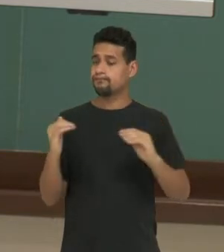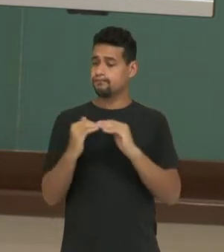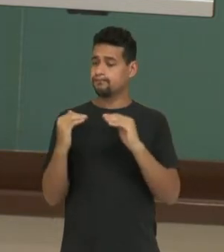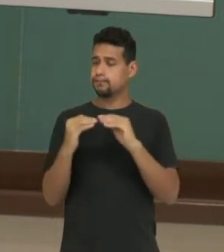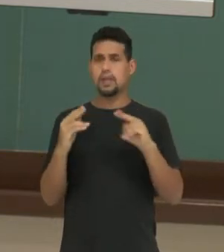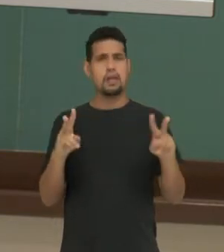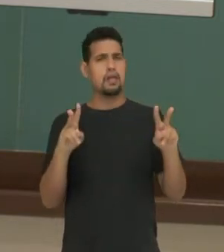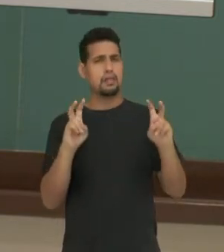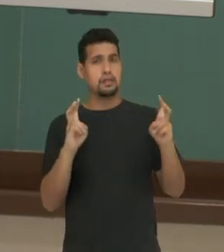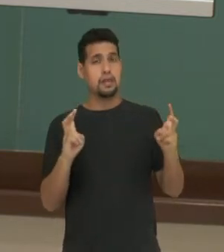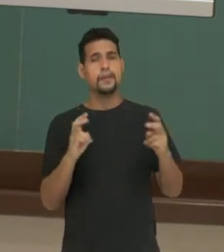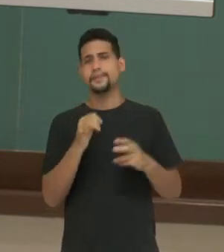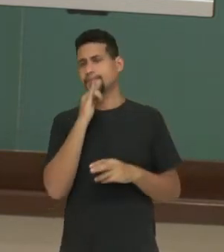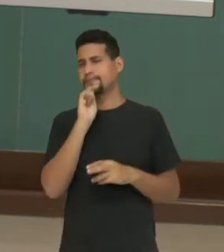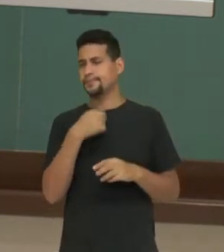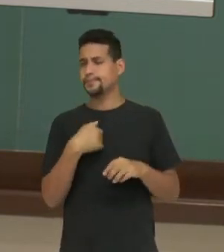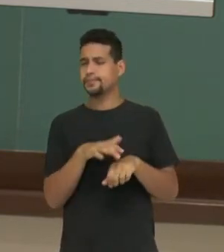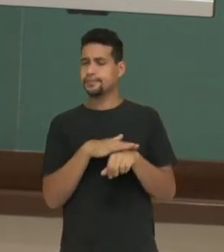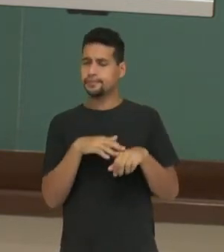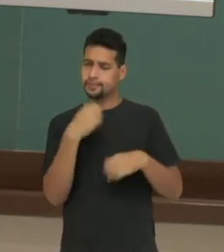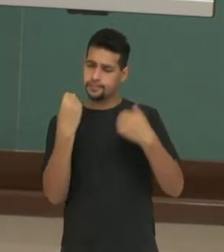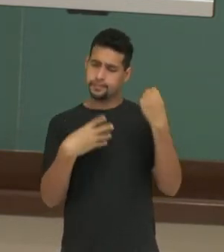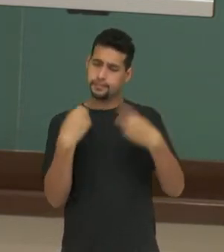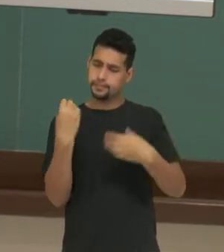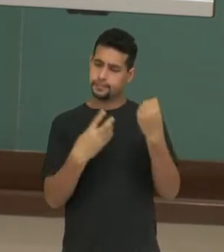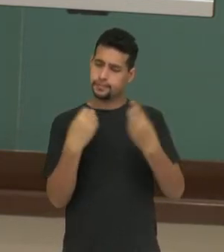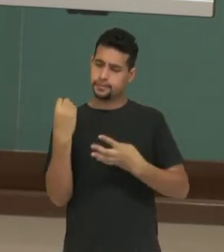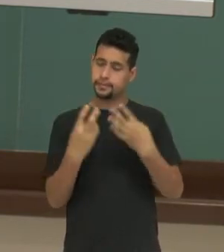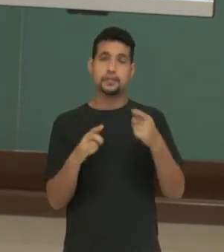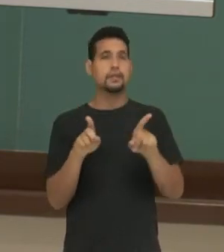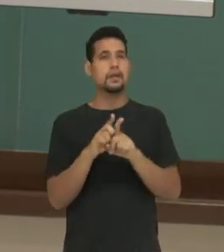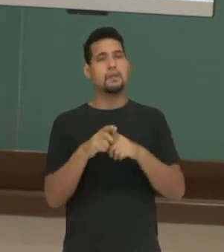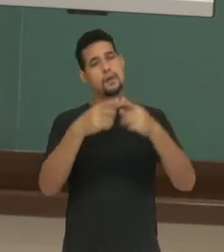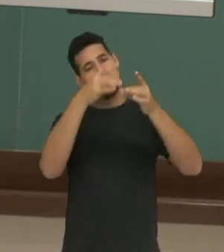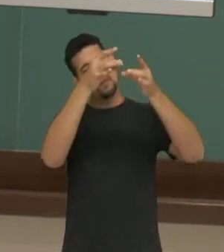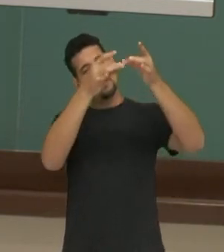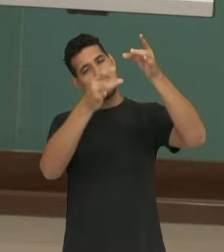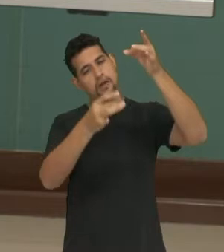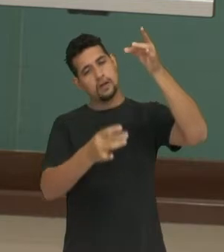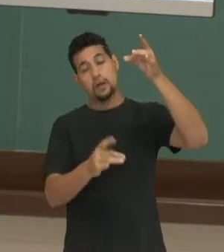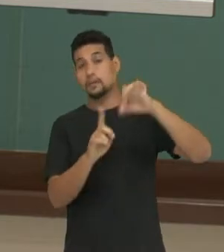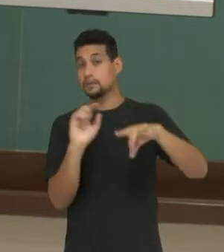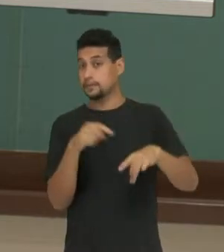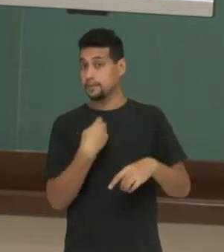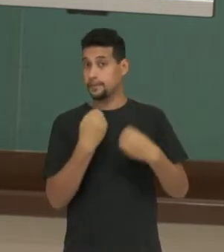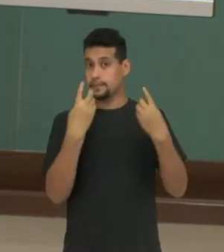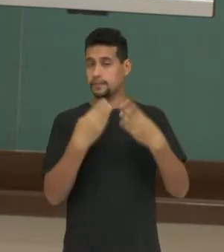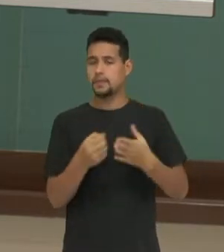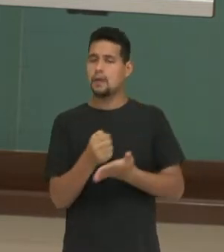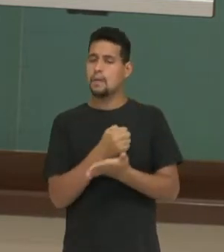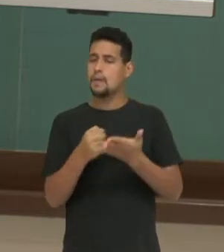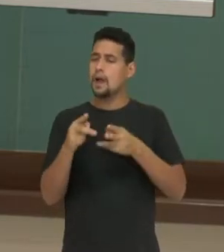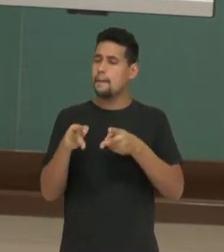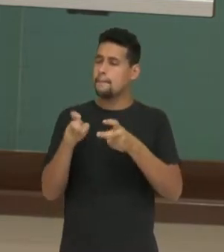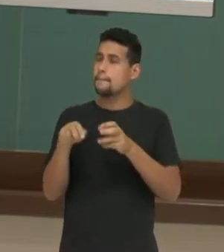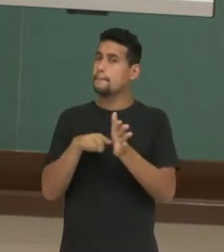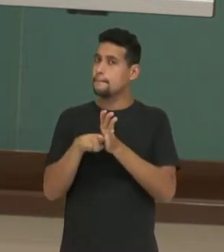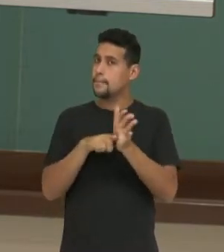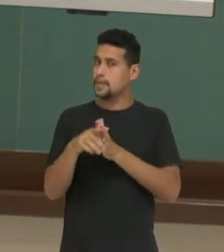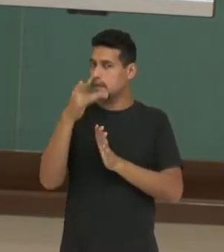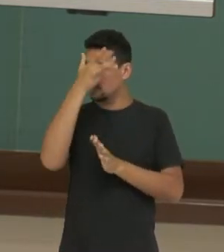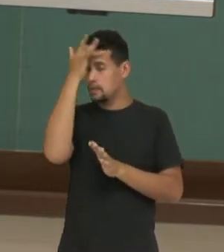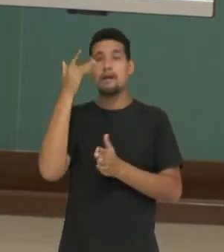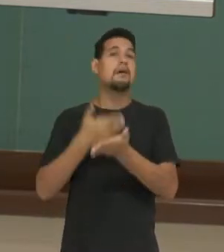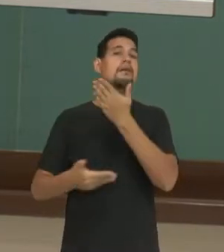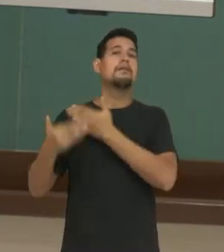ao tema o qual eu vou discorrer sobre e fundamentar os meus argumentos com base em pesquisas anteriores,